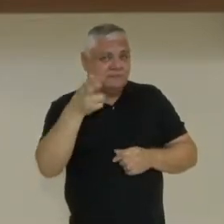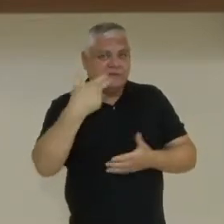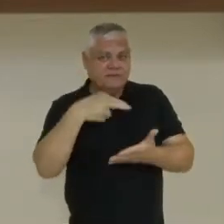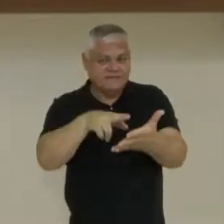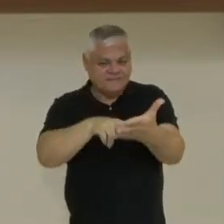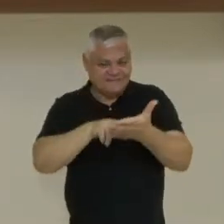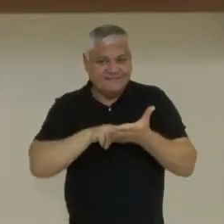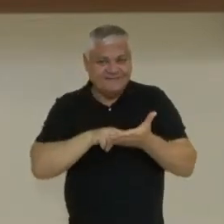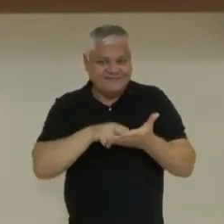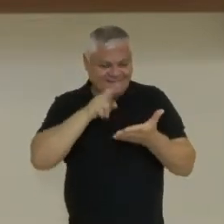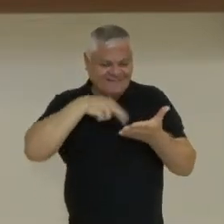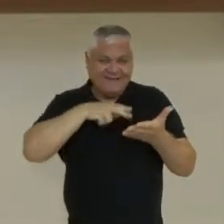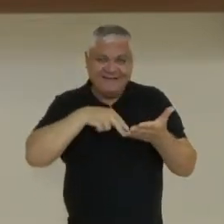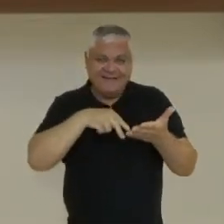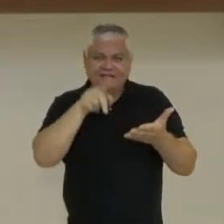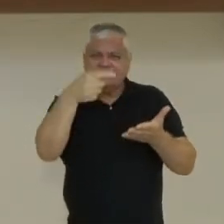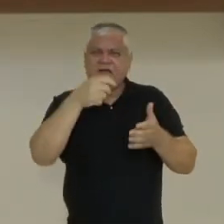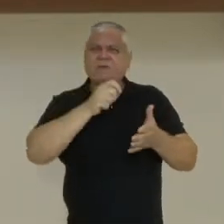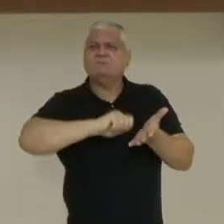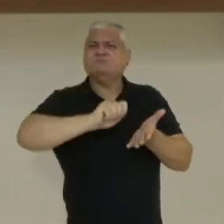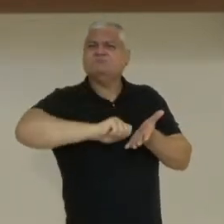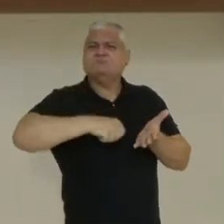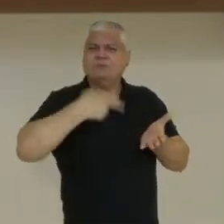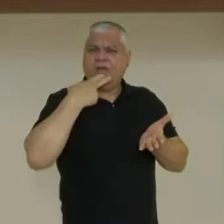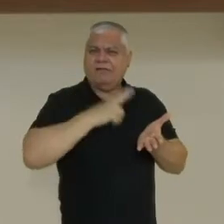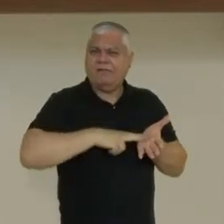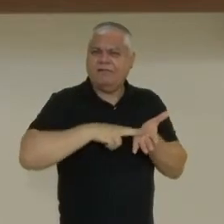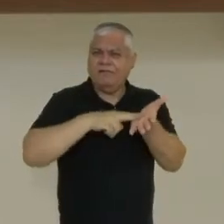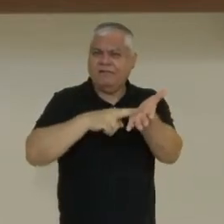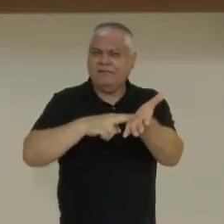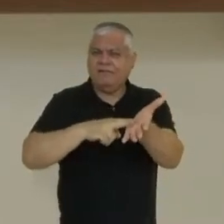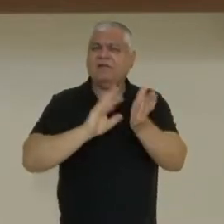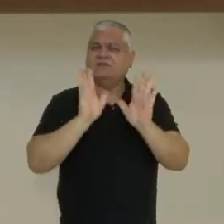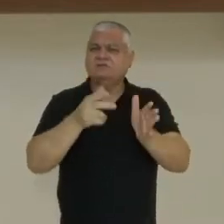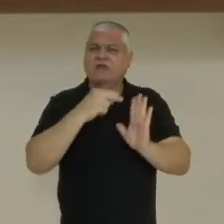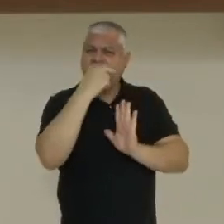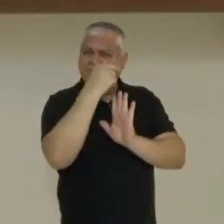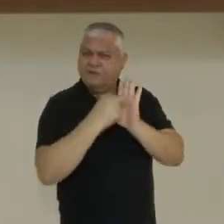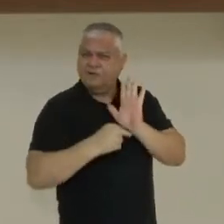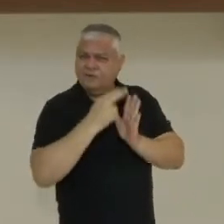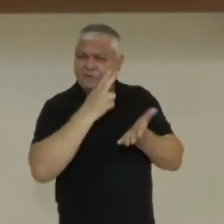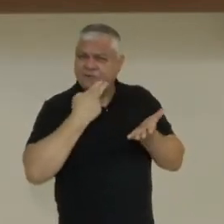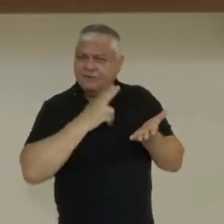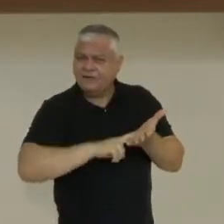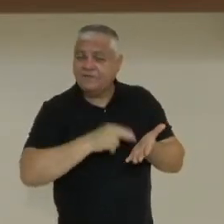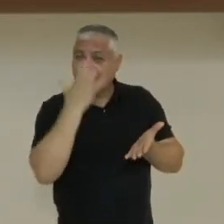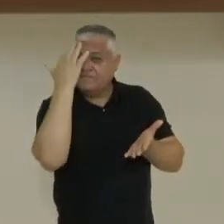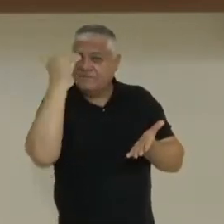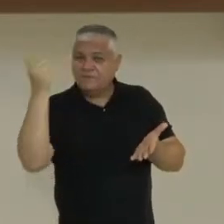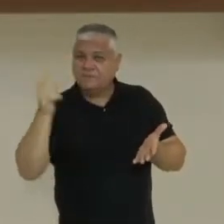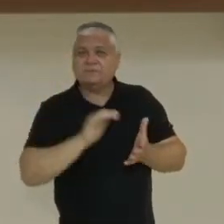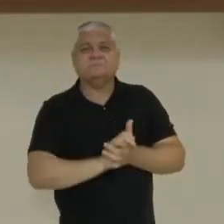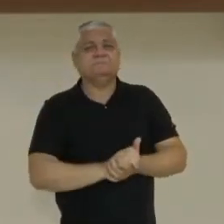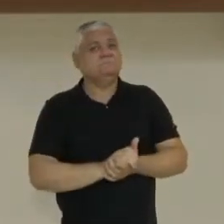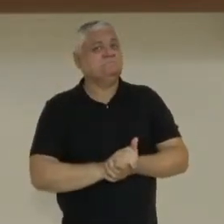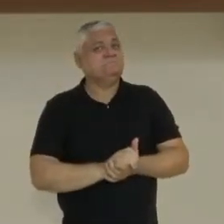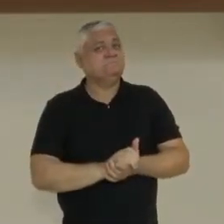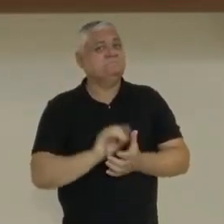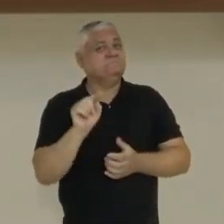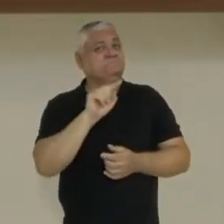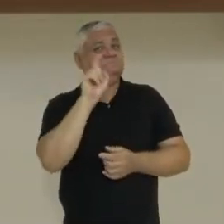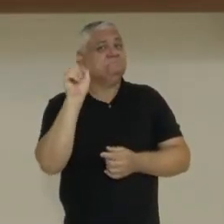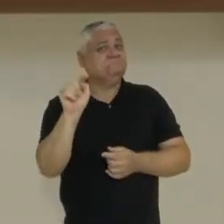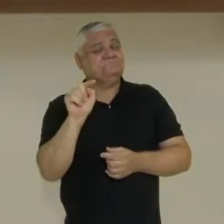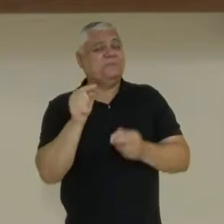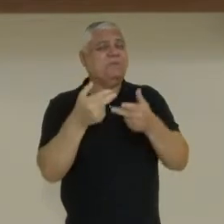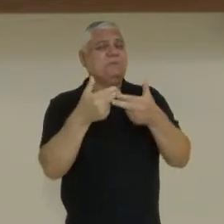alguma carta? Já escreveu uma carta? Já leu alguma carta famosa? Quais os